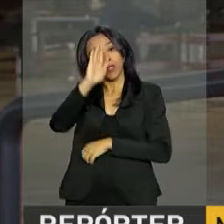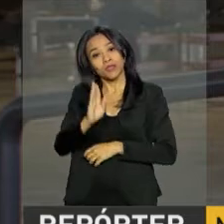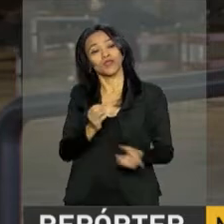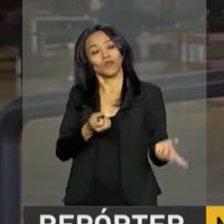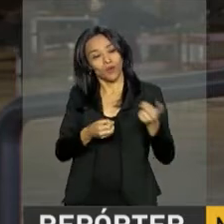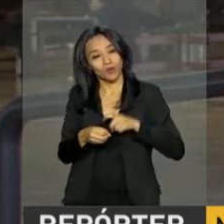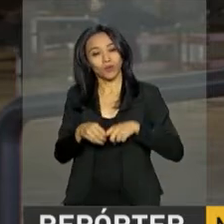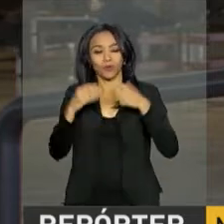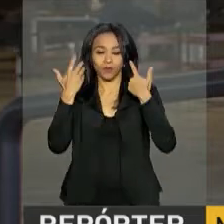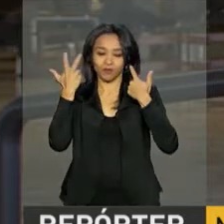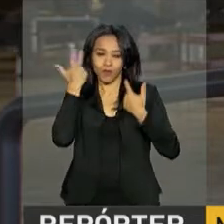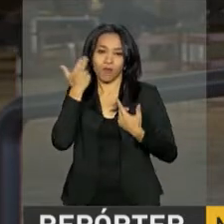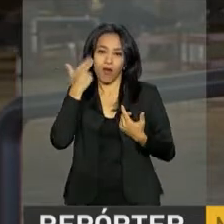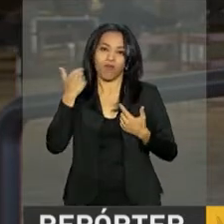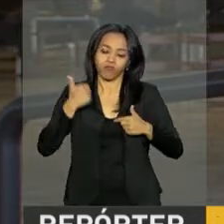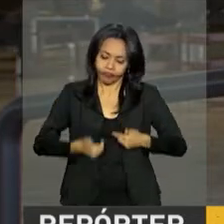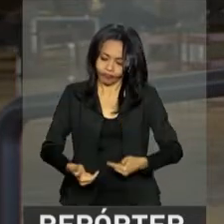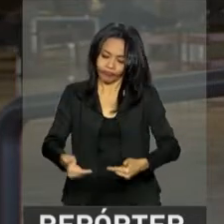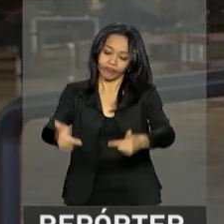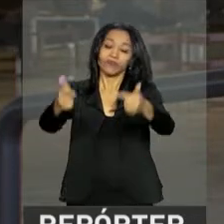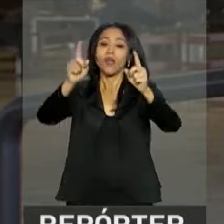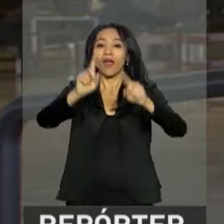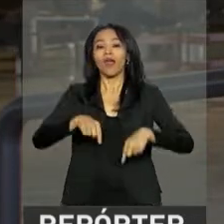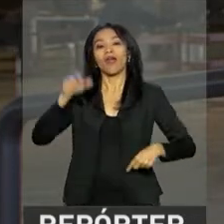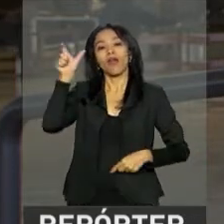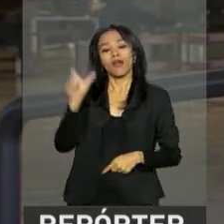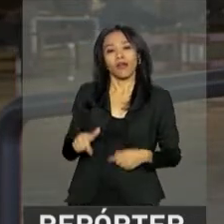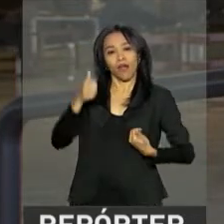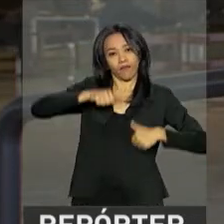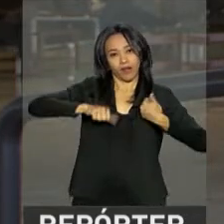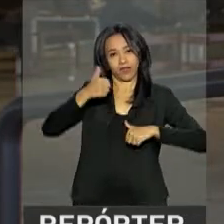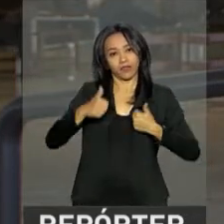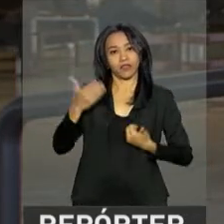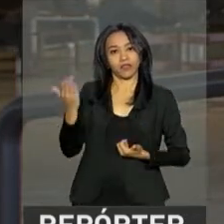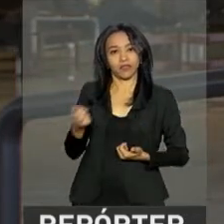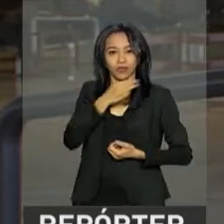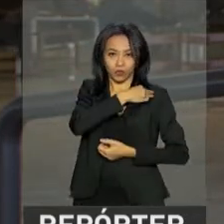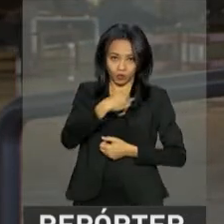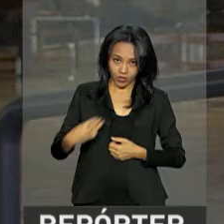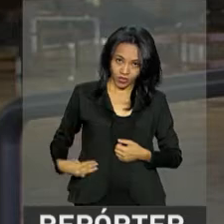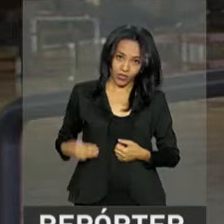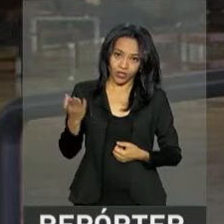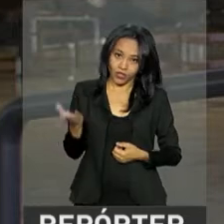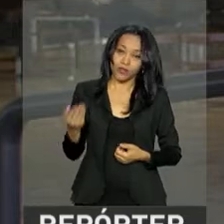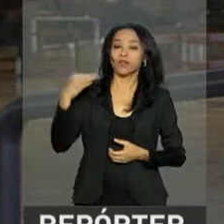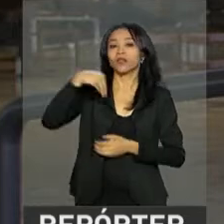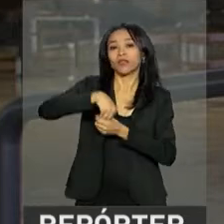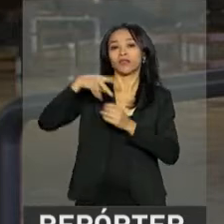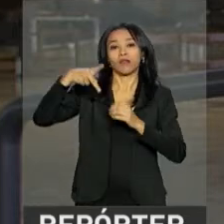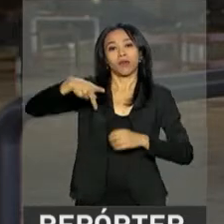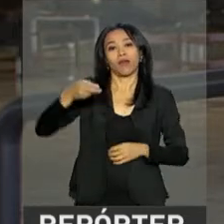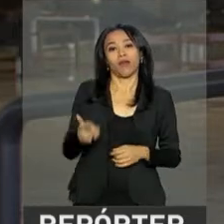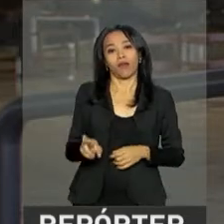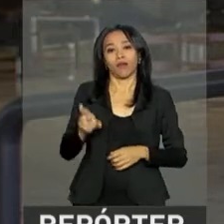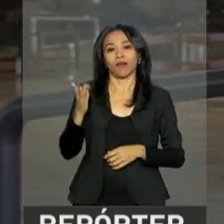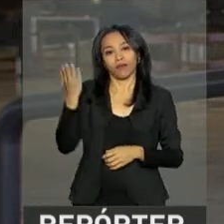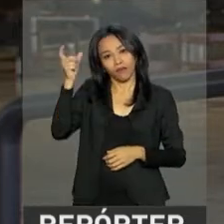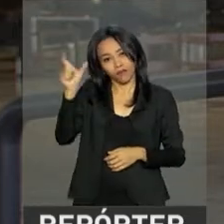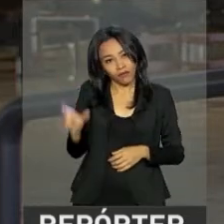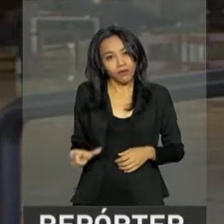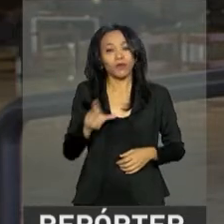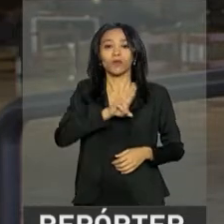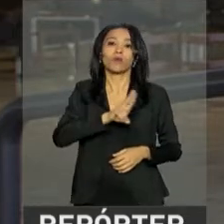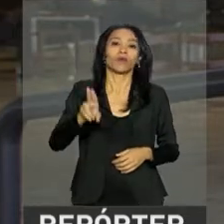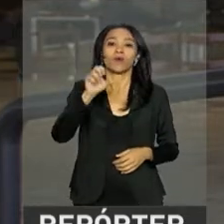essa é a avaliação do ministro chefe do gabinete de segurança institucional da presidência da república sérgio e chegou a